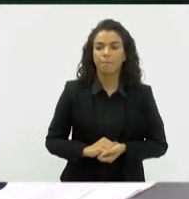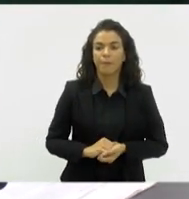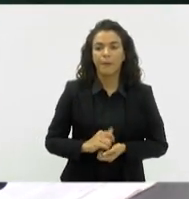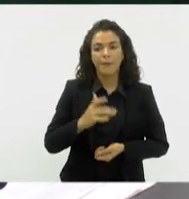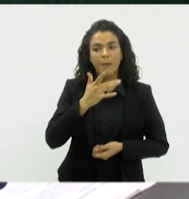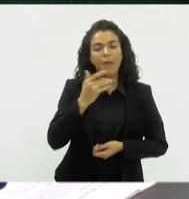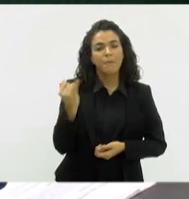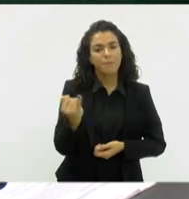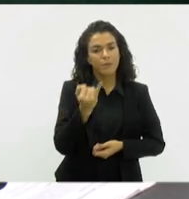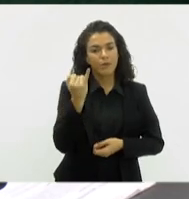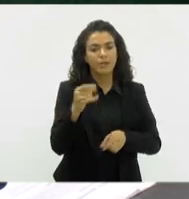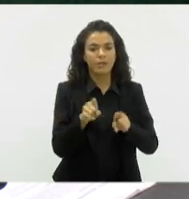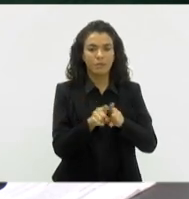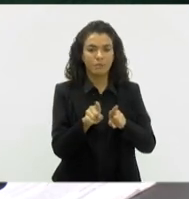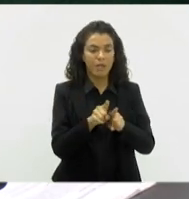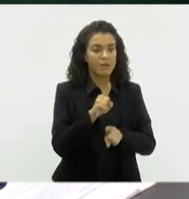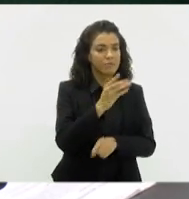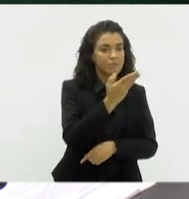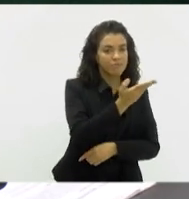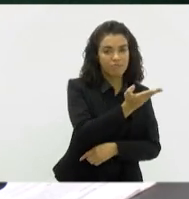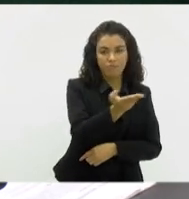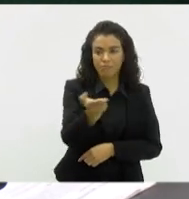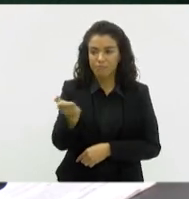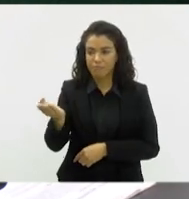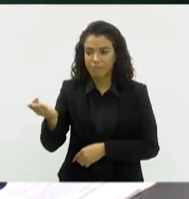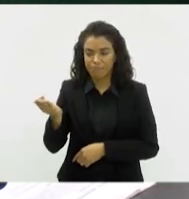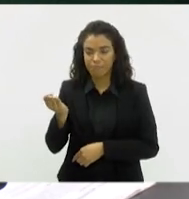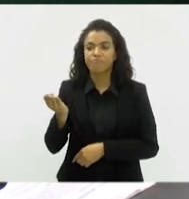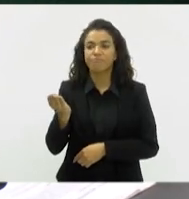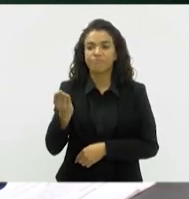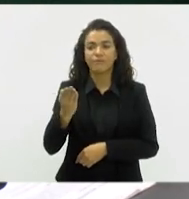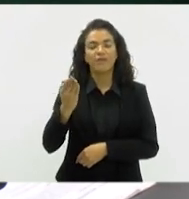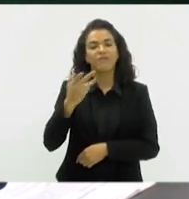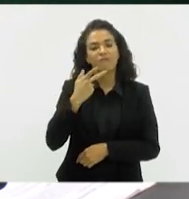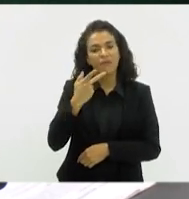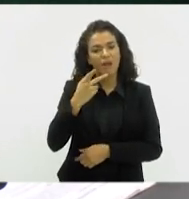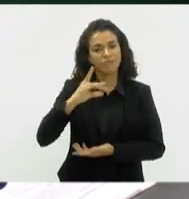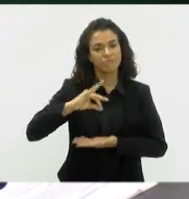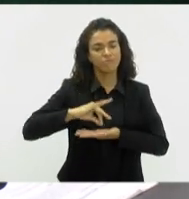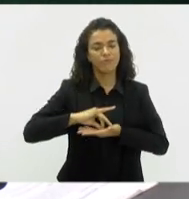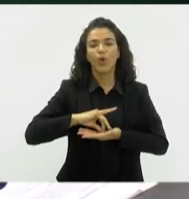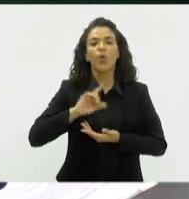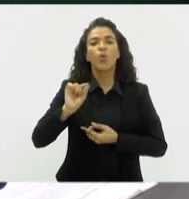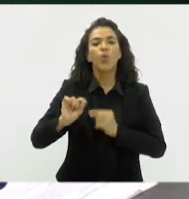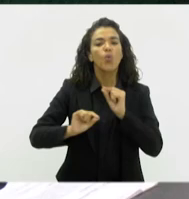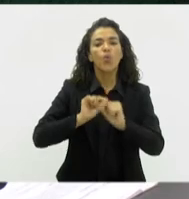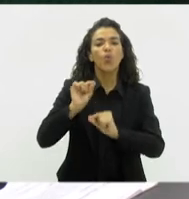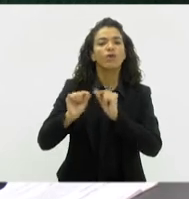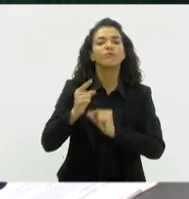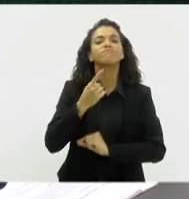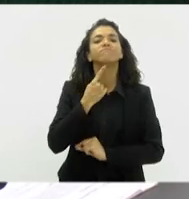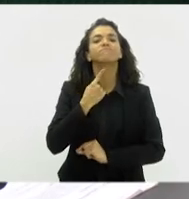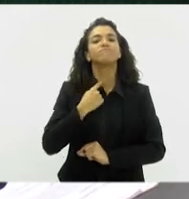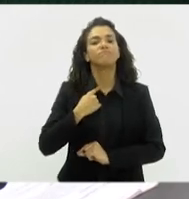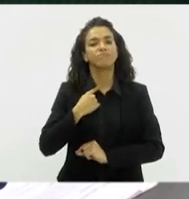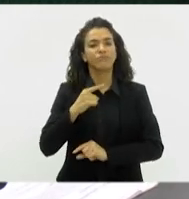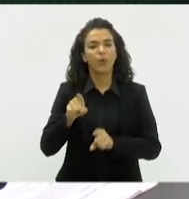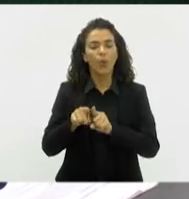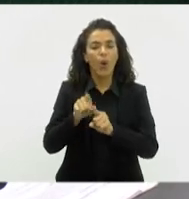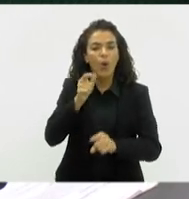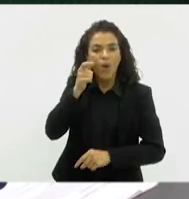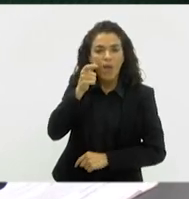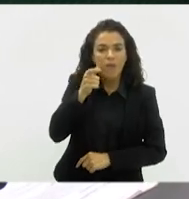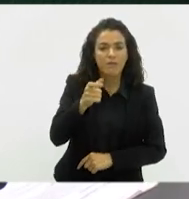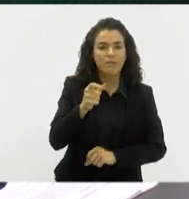é importante também cada um se colocar, né, e dizer, de fato, ao que veio, ao que quer e pretende, de